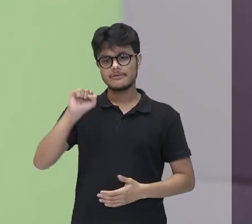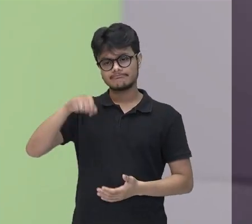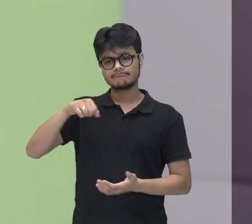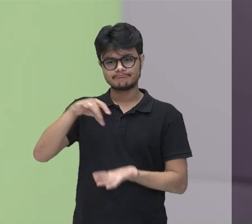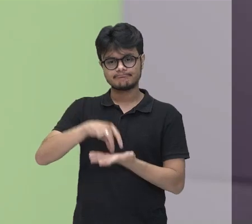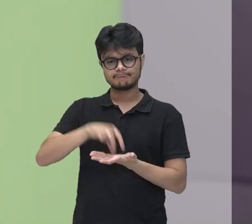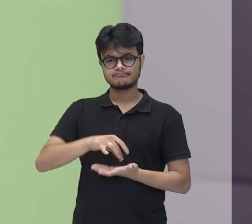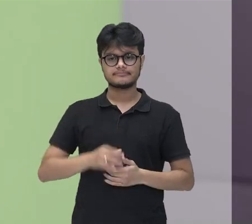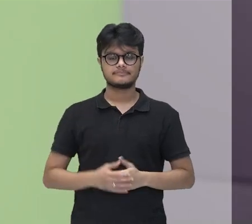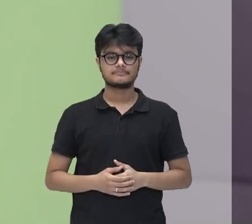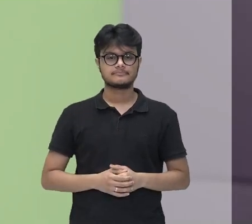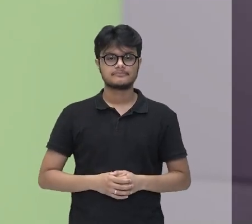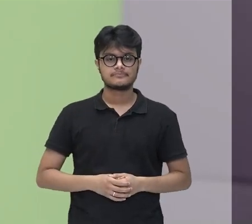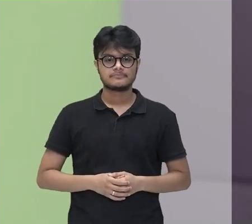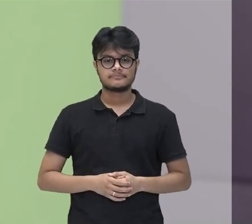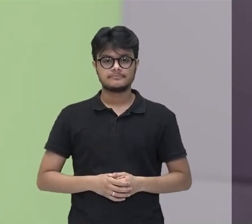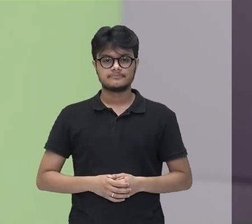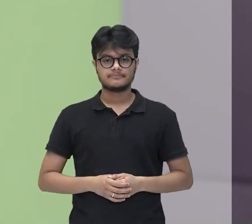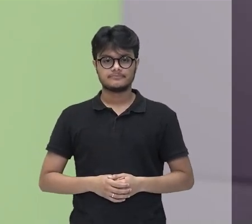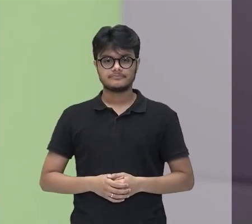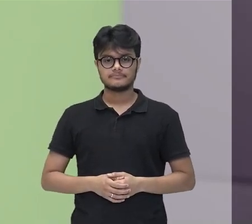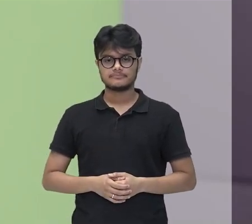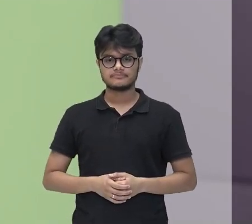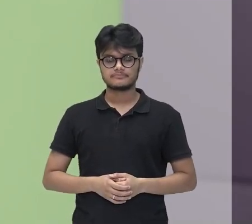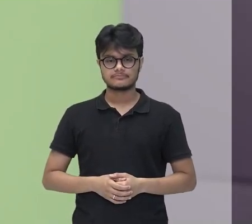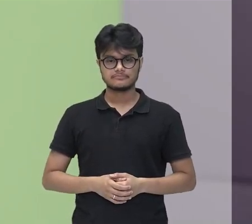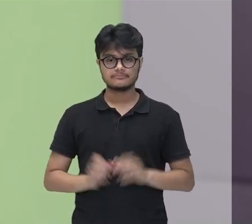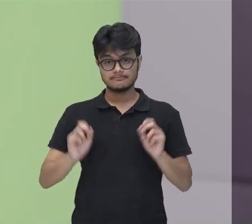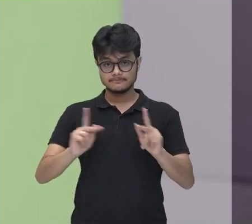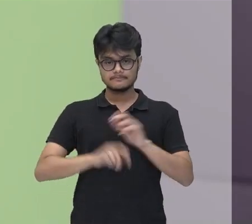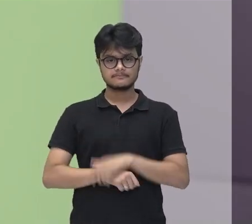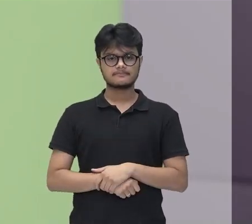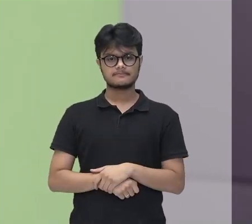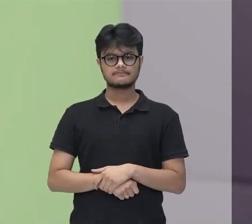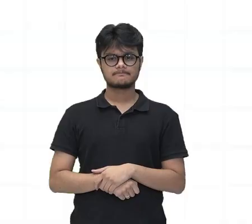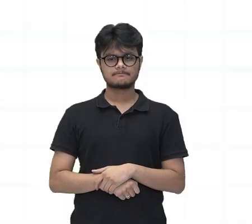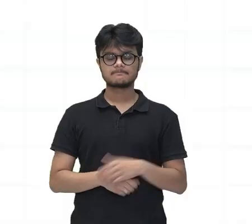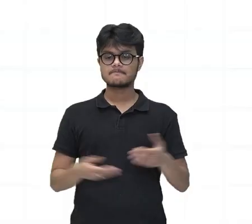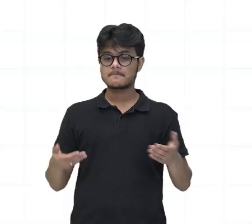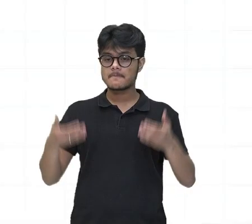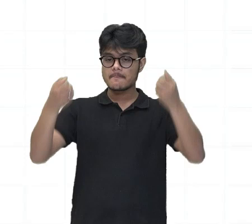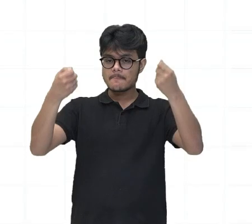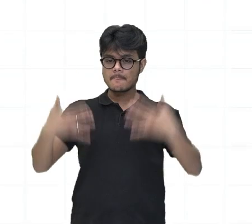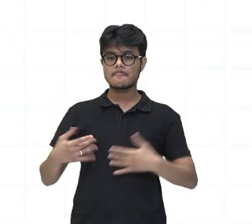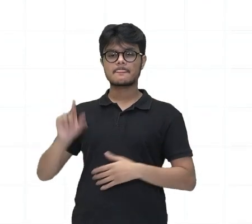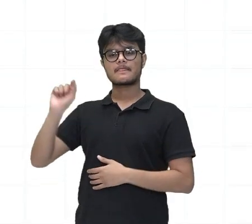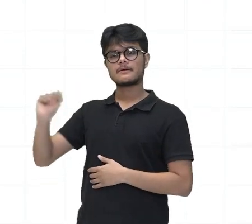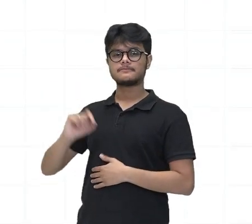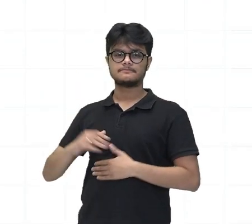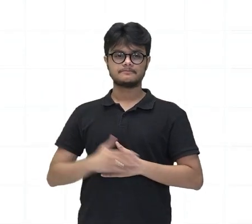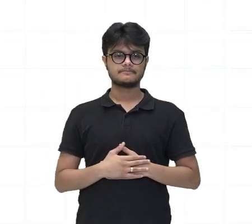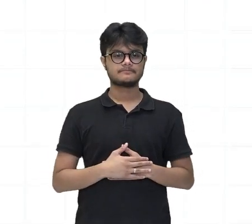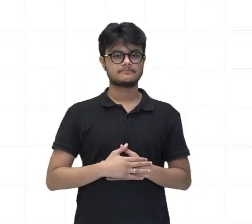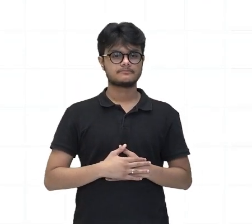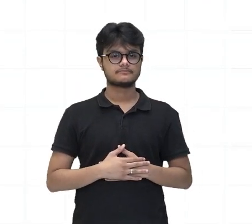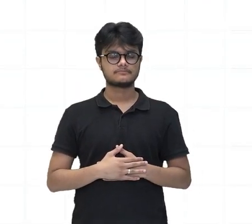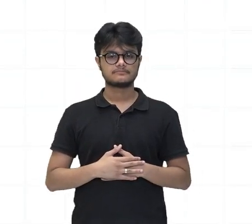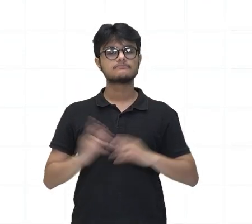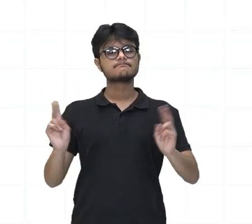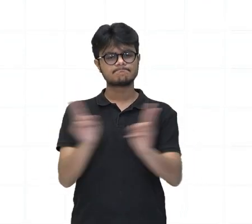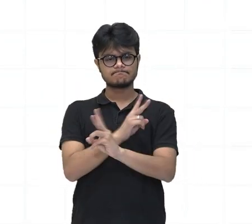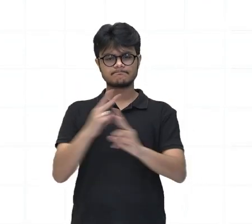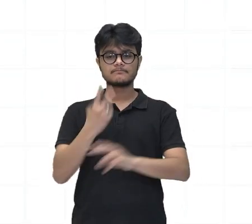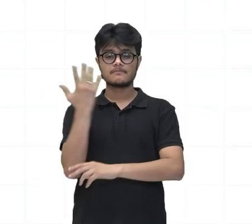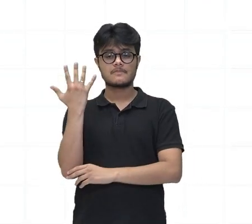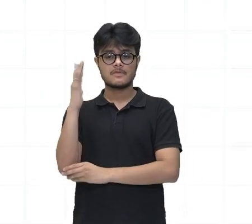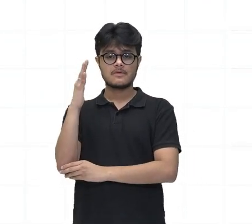tem prejuízo da sua vida, né, causa morte, tá bom? Vamos continuar aí com os efeitos das correntes de